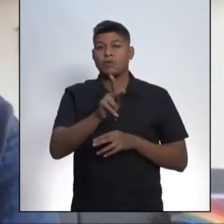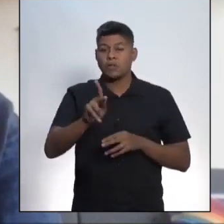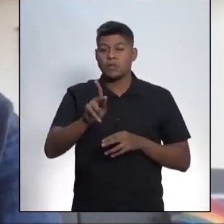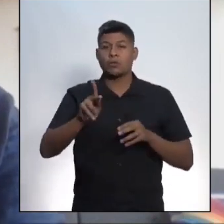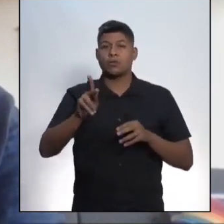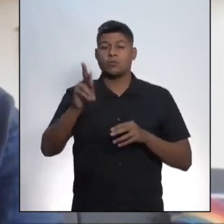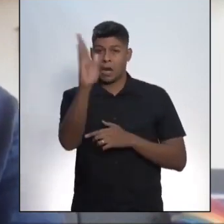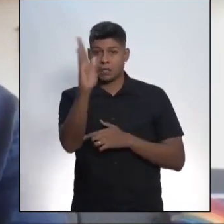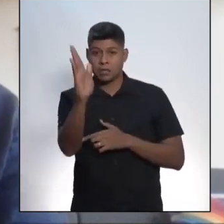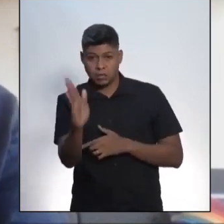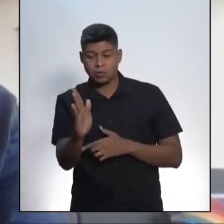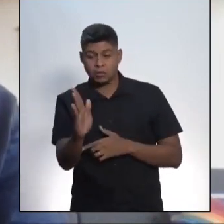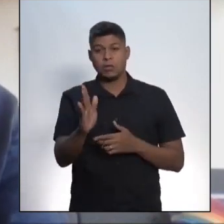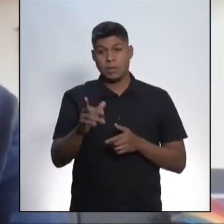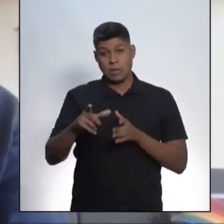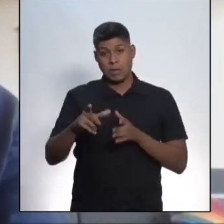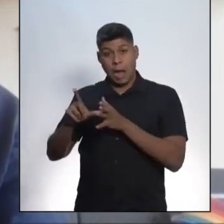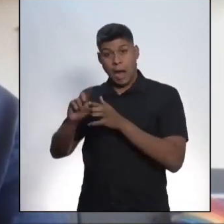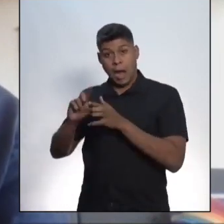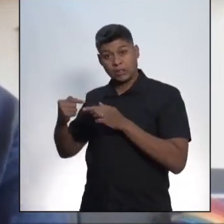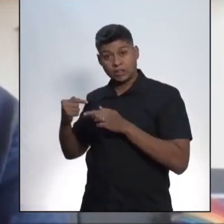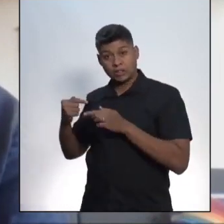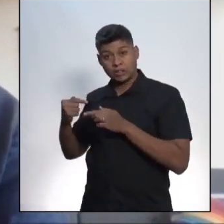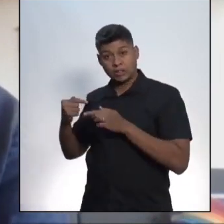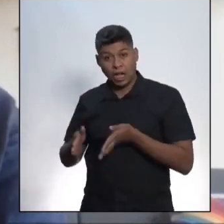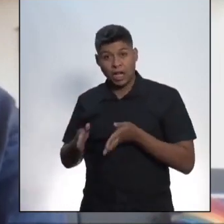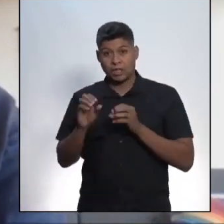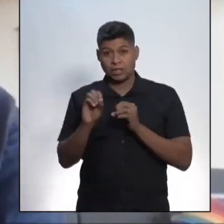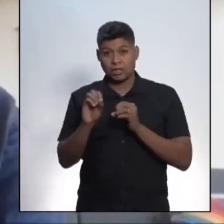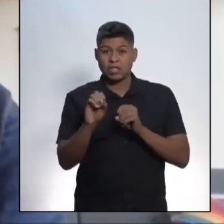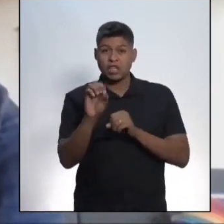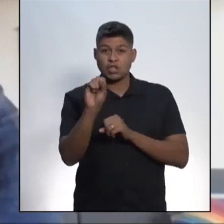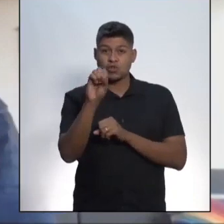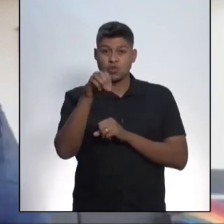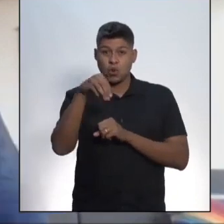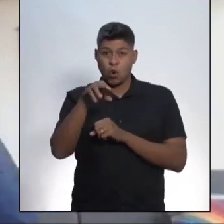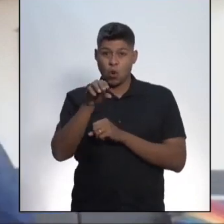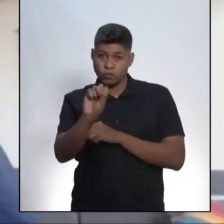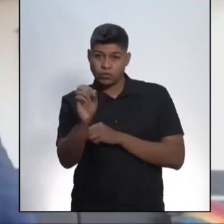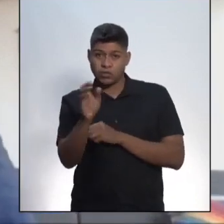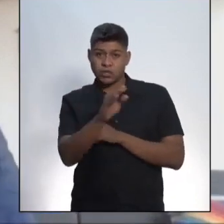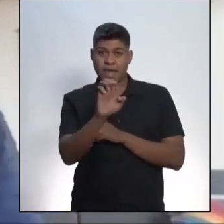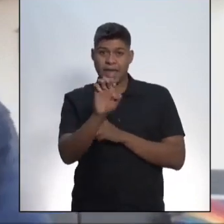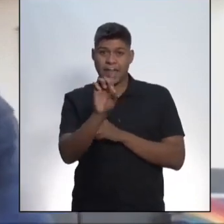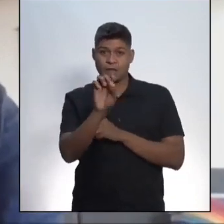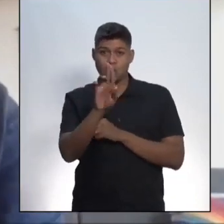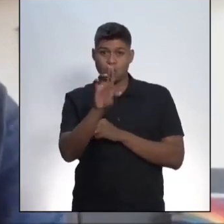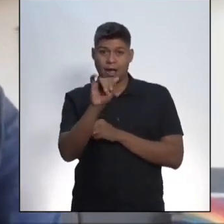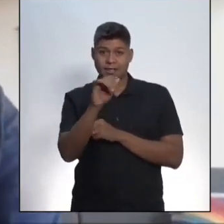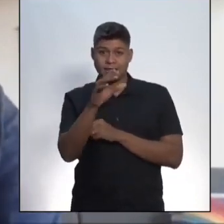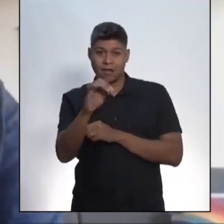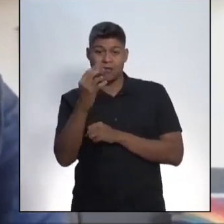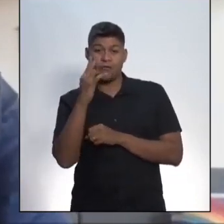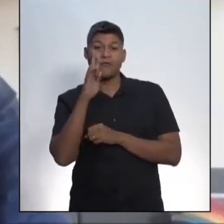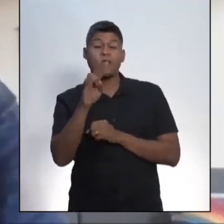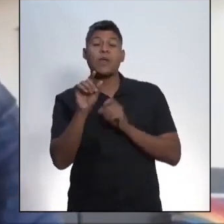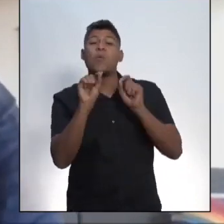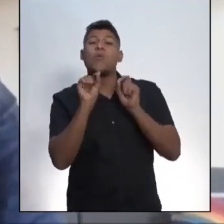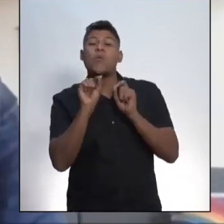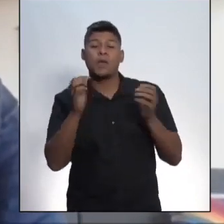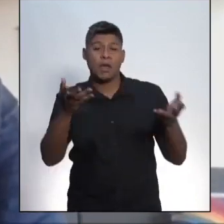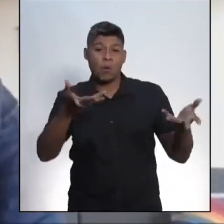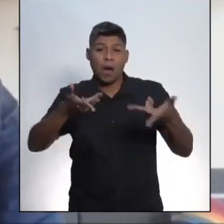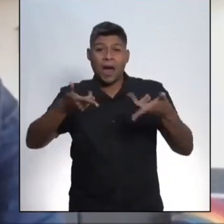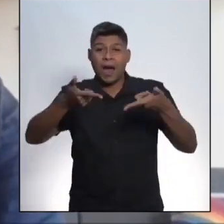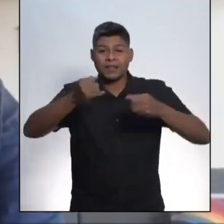Brasil. Antes disso, eu já tive na Somos Educação, cuidando de currículo, avaliação e qualidade educacional. Tive também